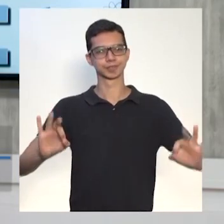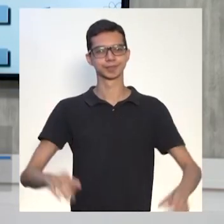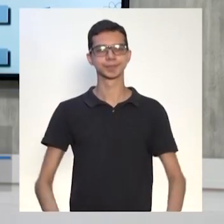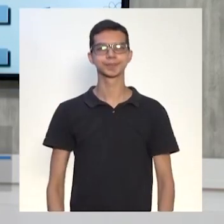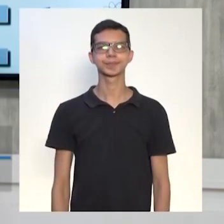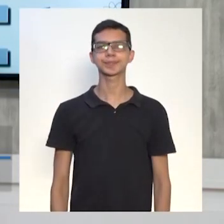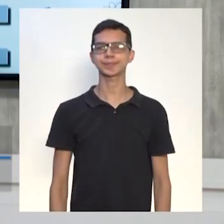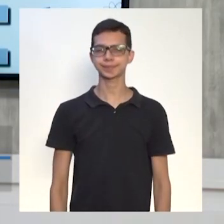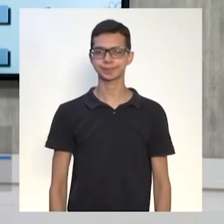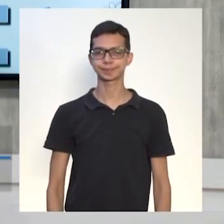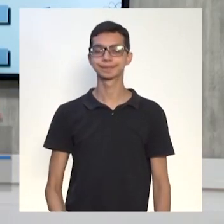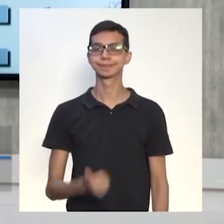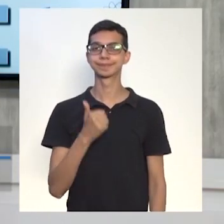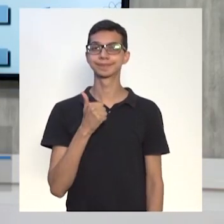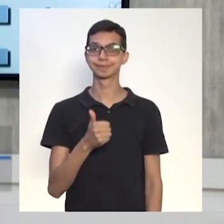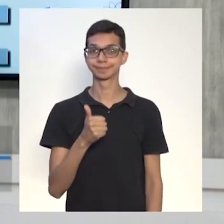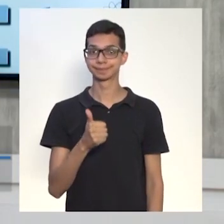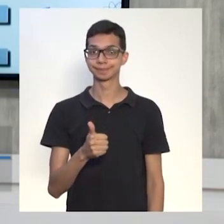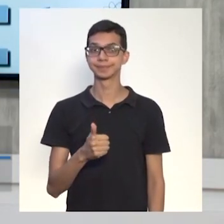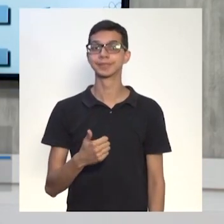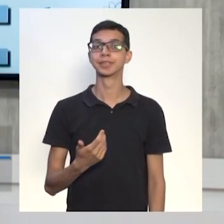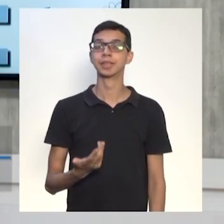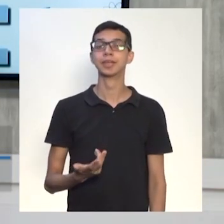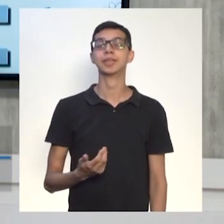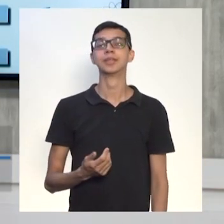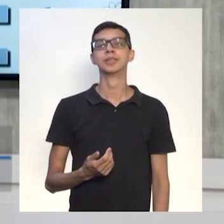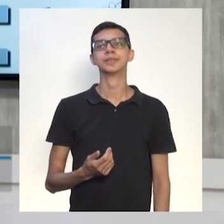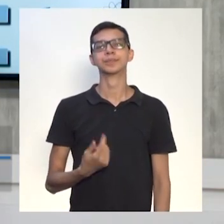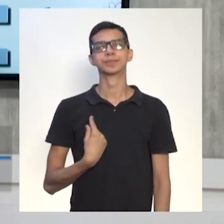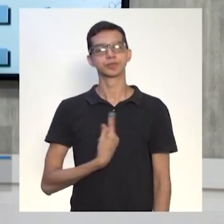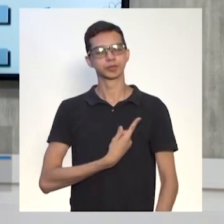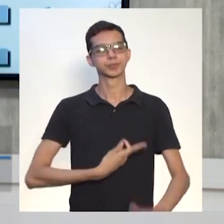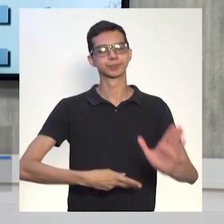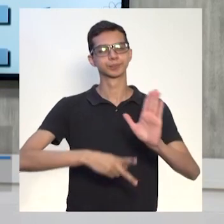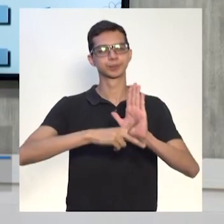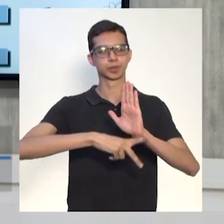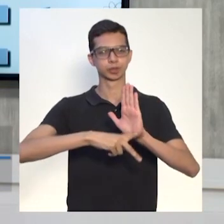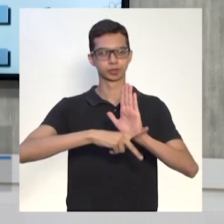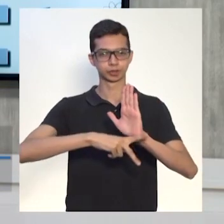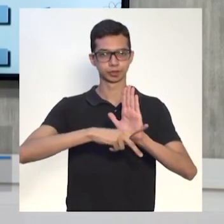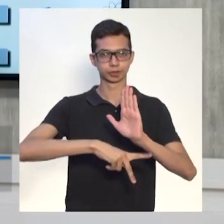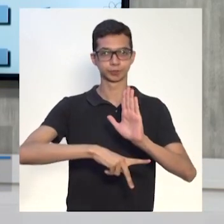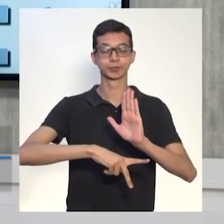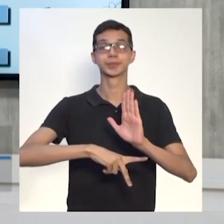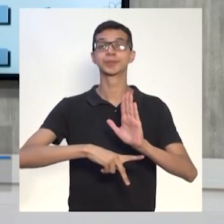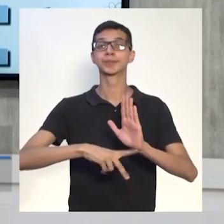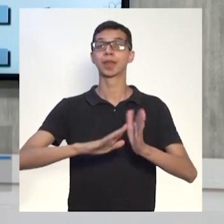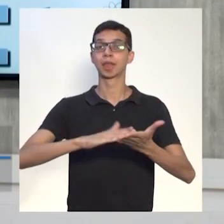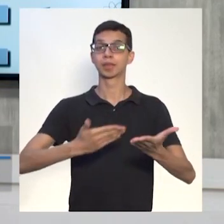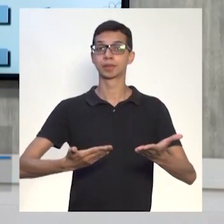Felps Marinho, professor de redação, estamos no nosso projeto Redação Nota 1000.